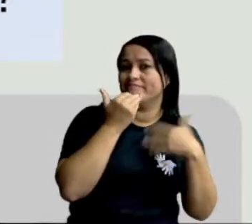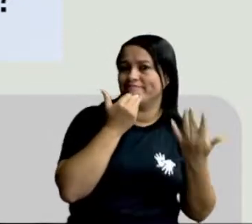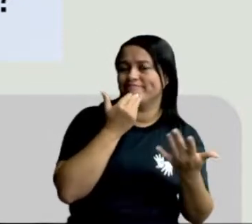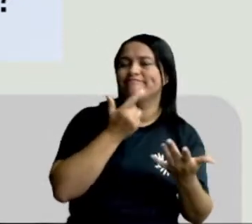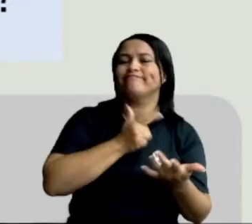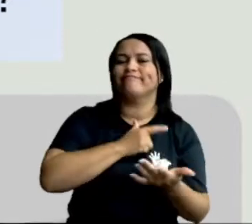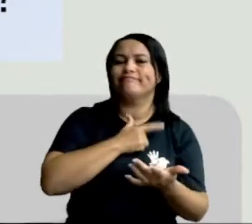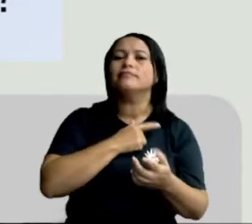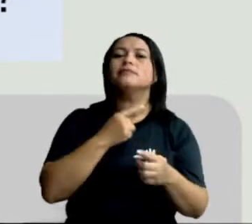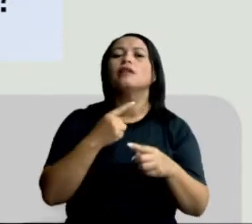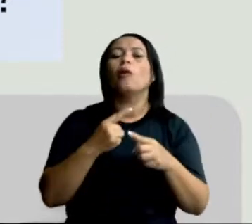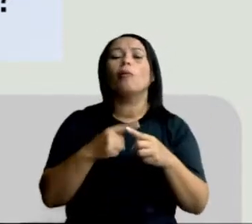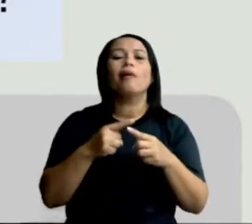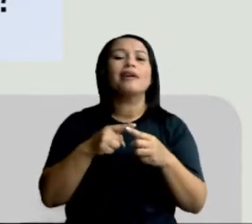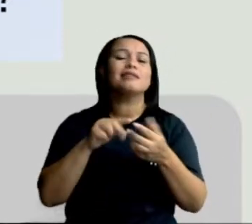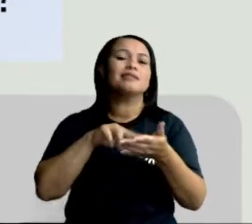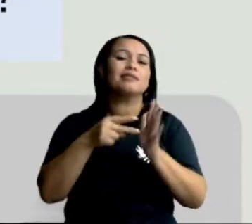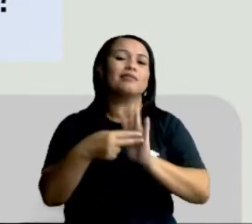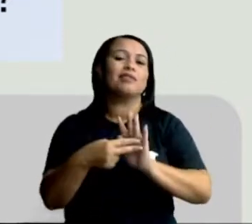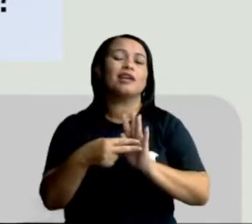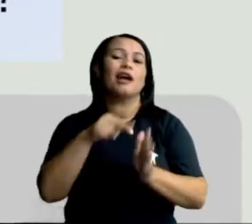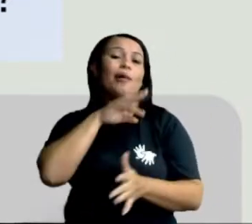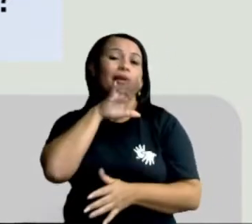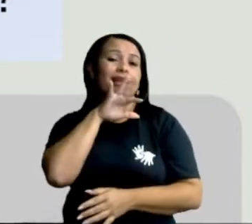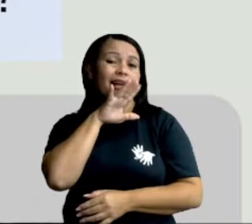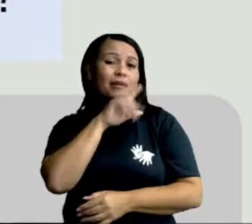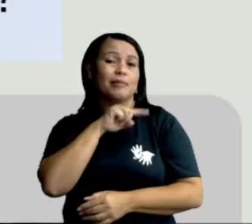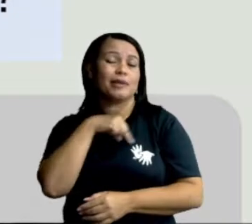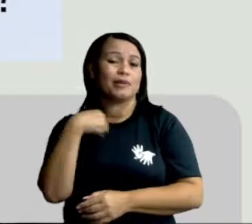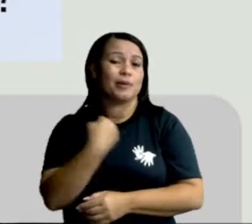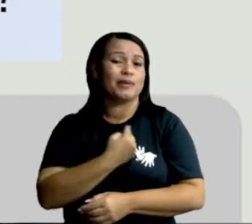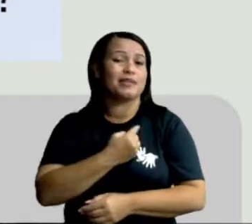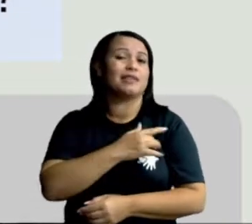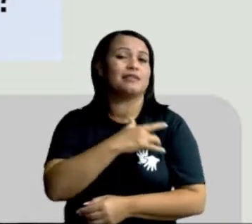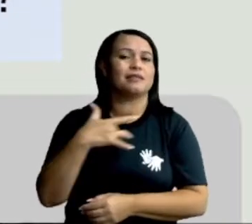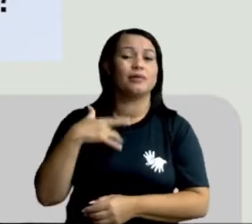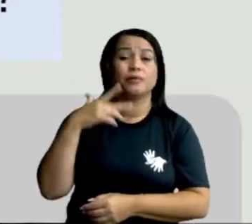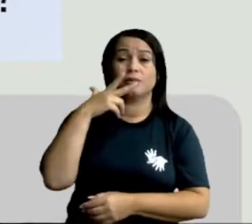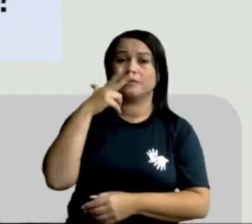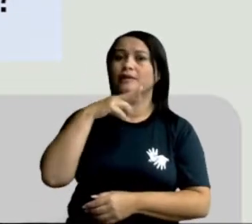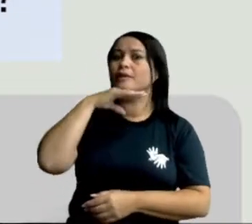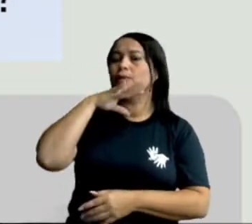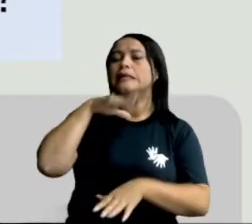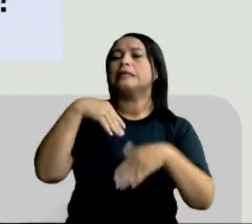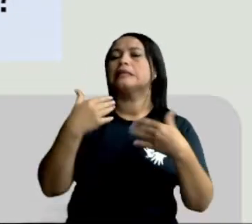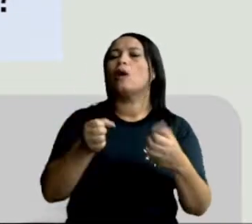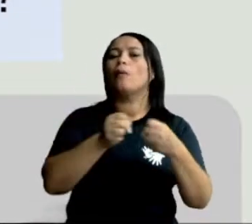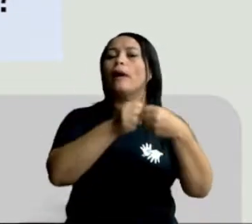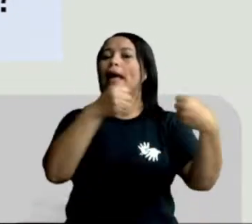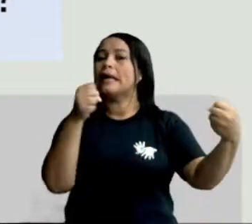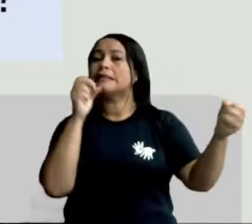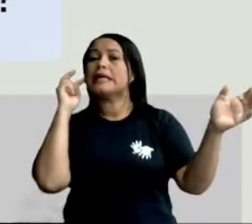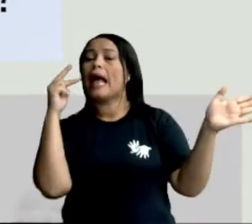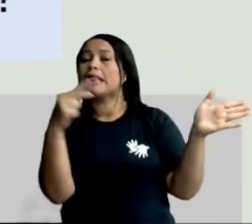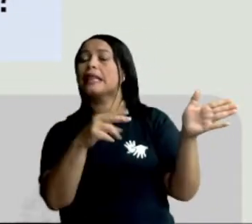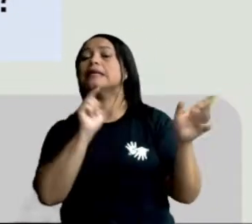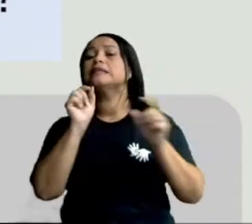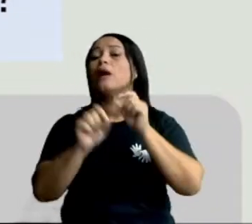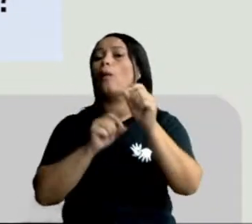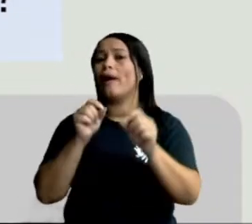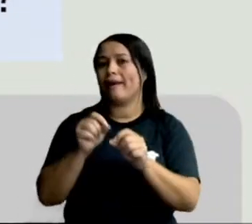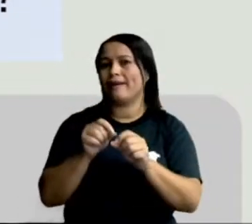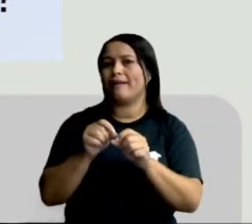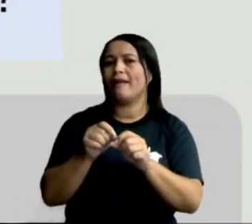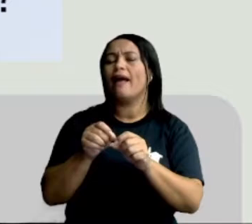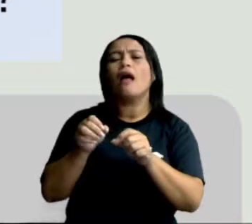Isso é o mal, que o cigarro faz para a nossa saúde. Então, esse cartaz é um cartaz de